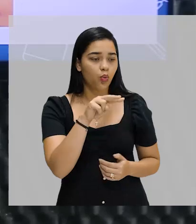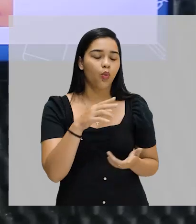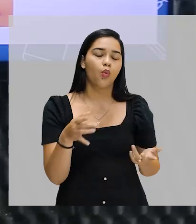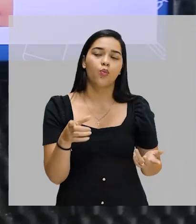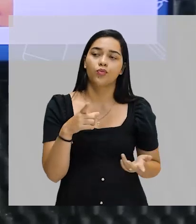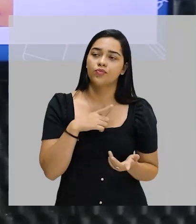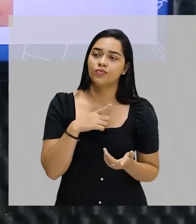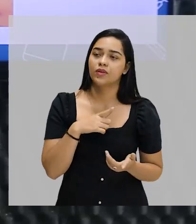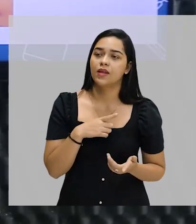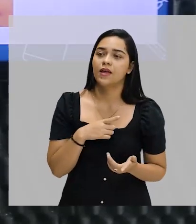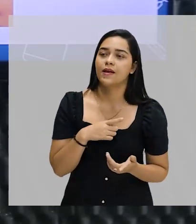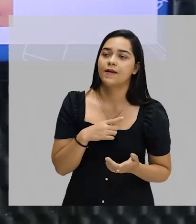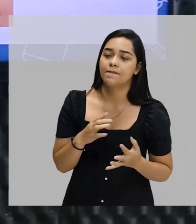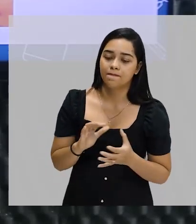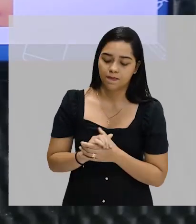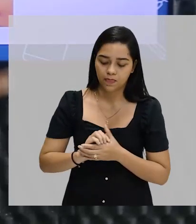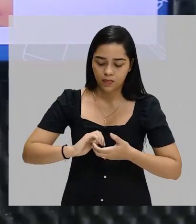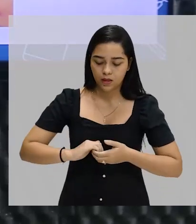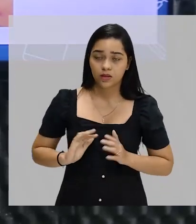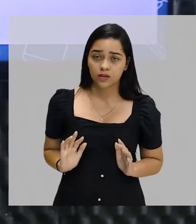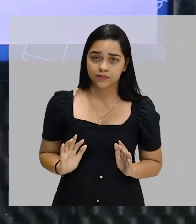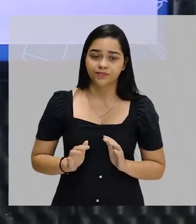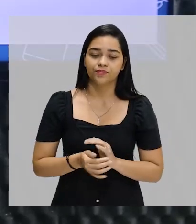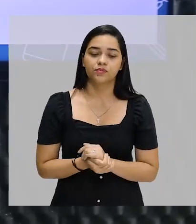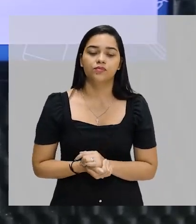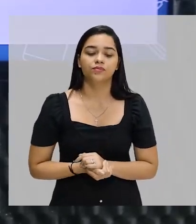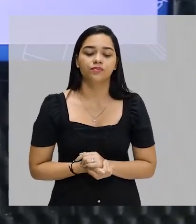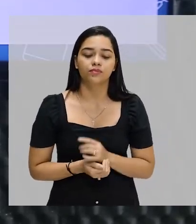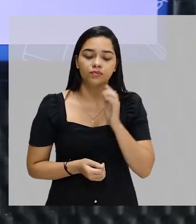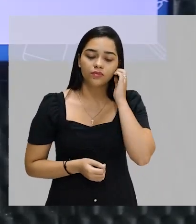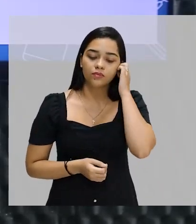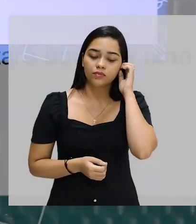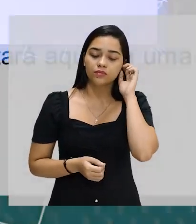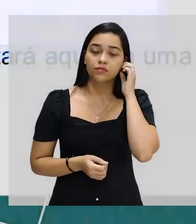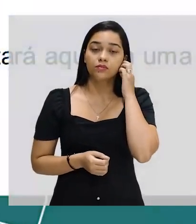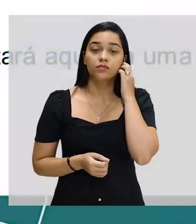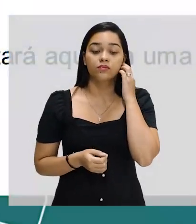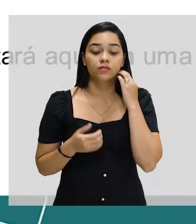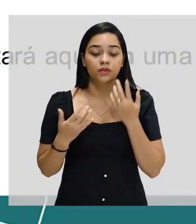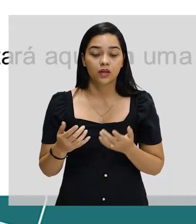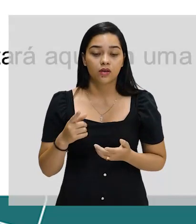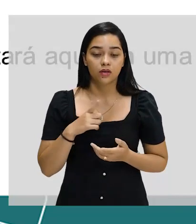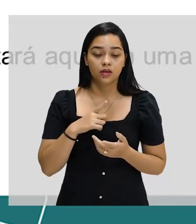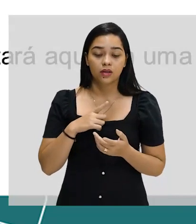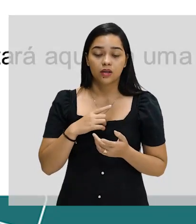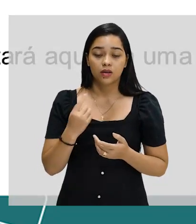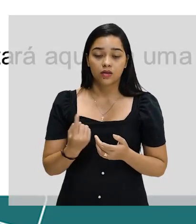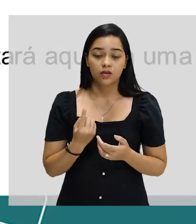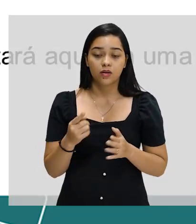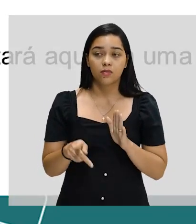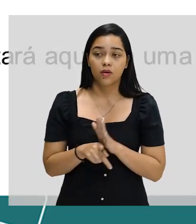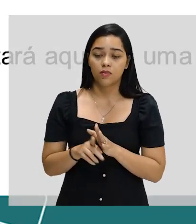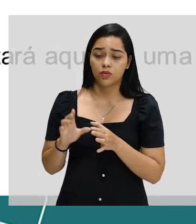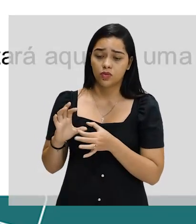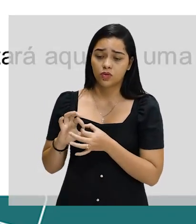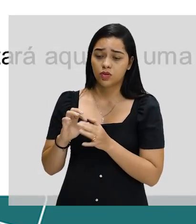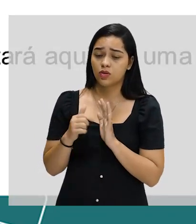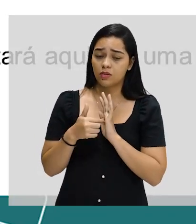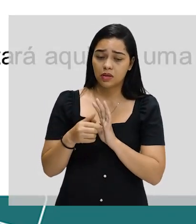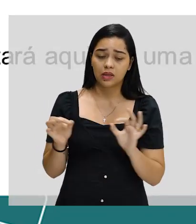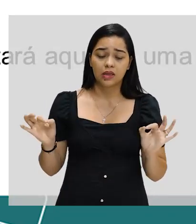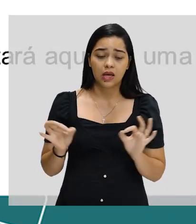que segura as mãos, enfim, tá bom? Então, olha só. Preposições isoladas de um contexto não